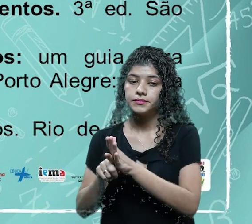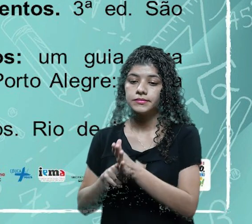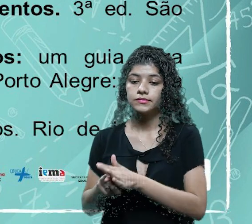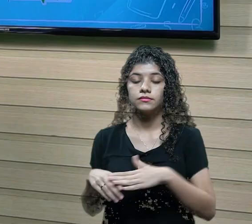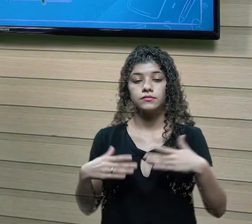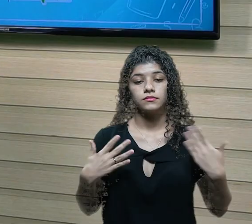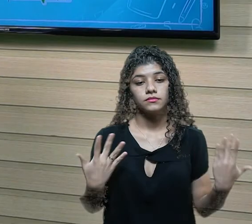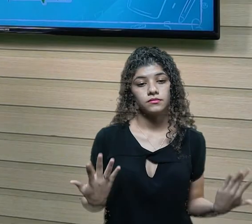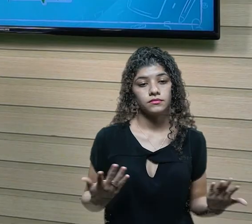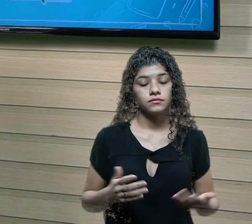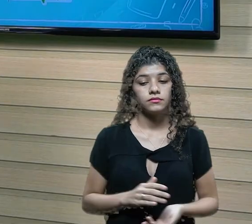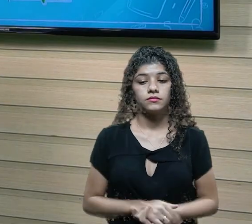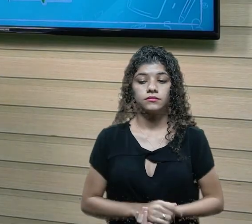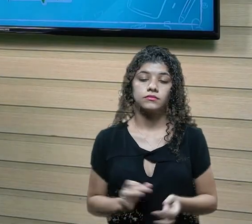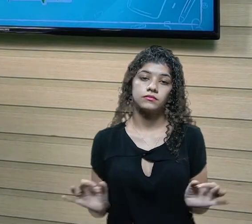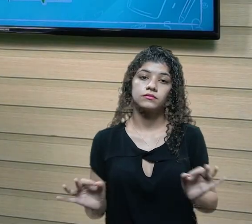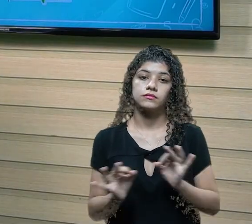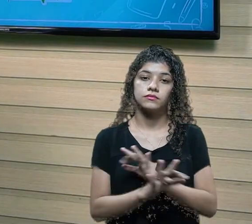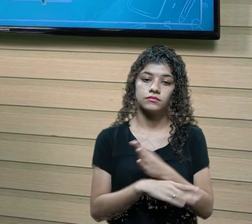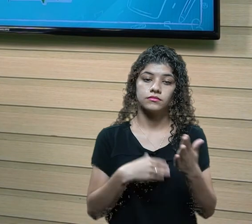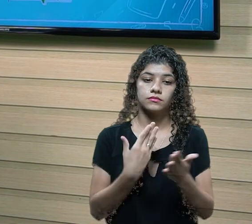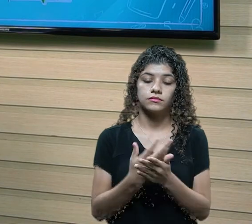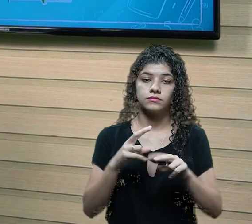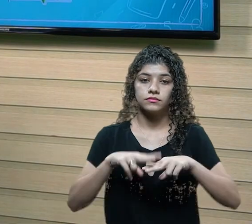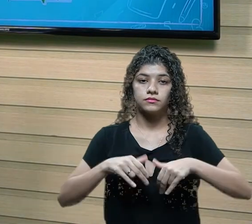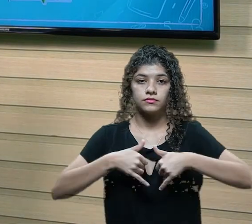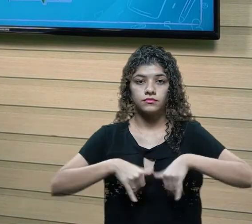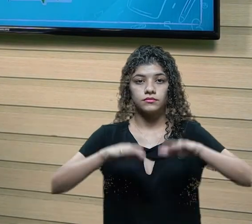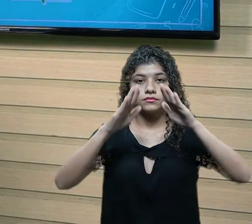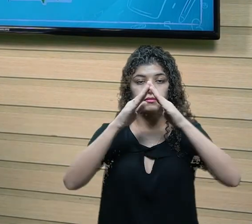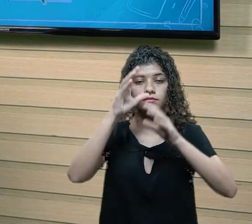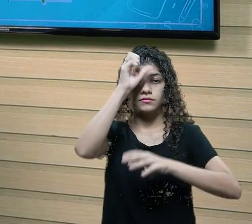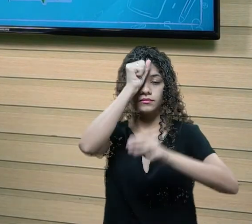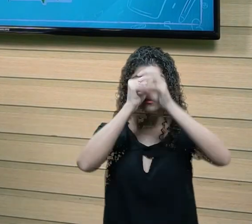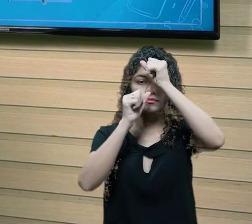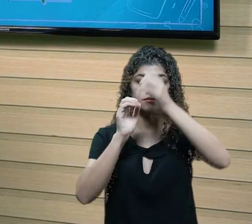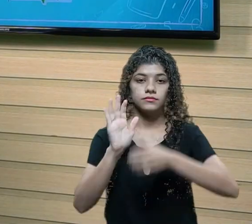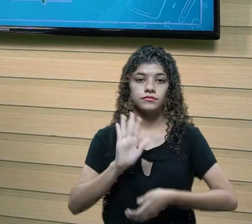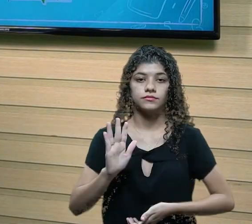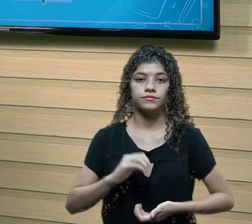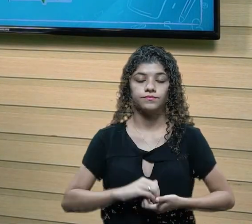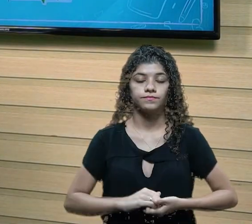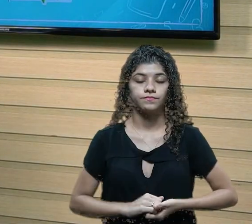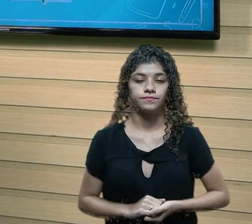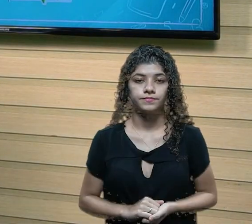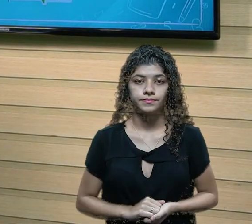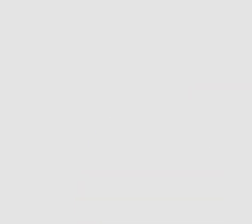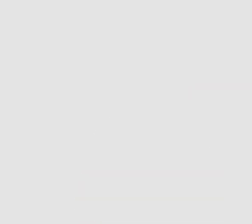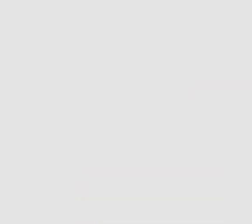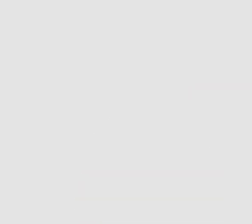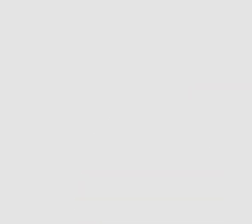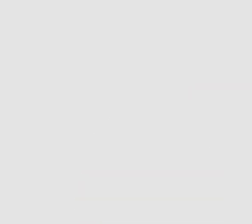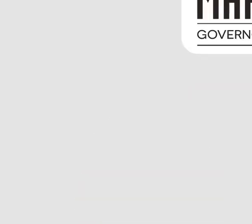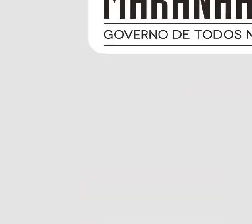pesquisa então é isso vamos ficando por aqui e fica em casa aprendendo